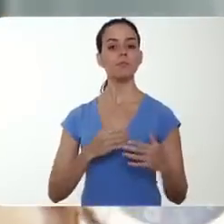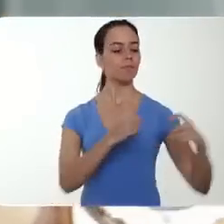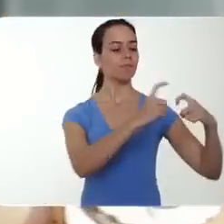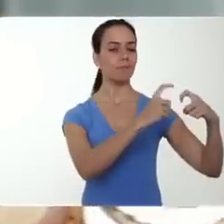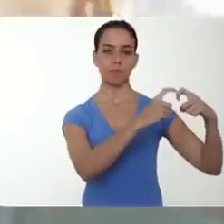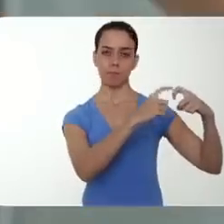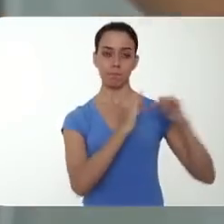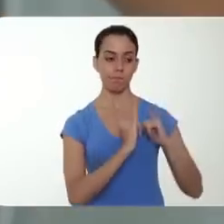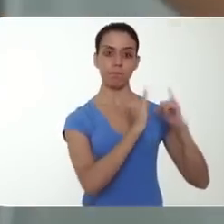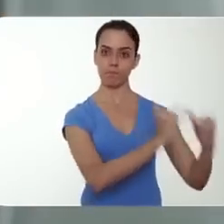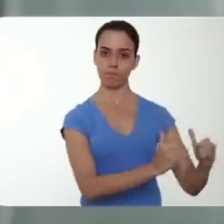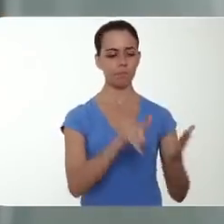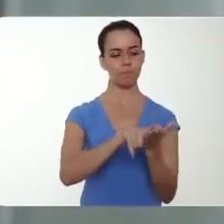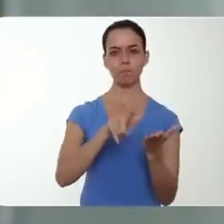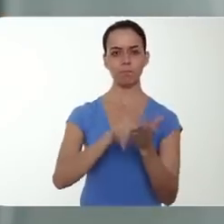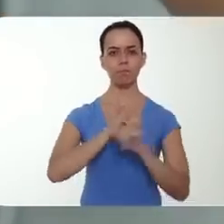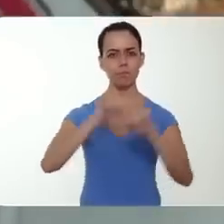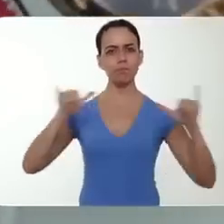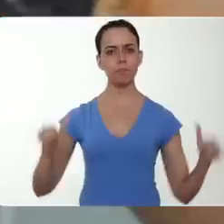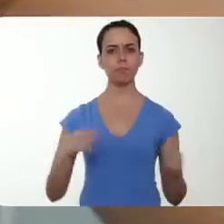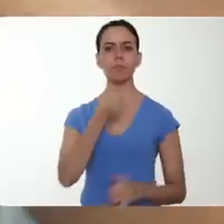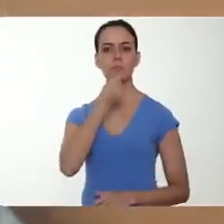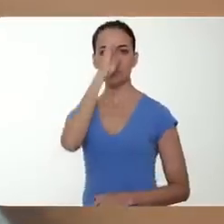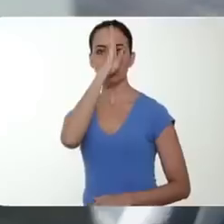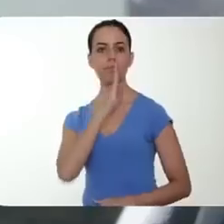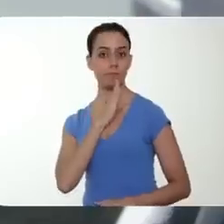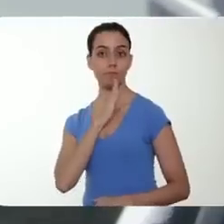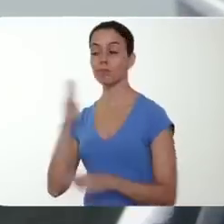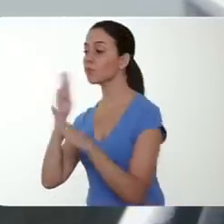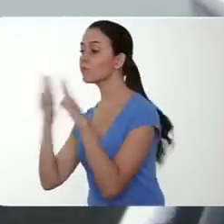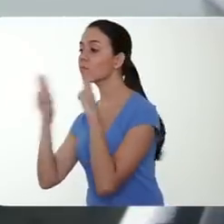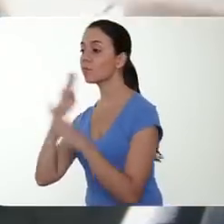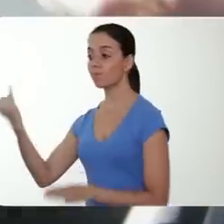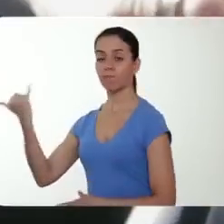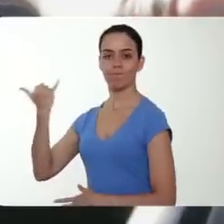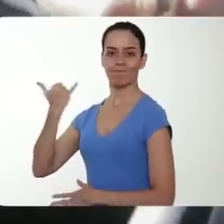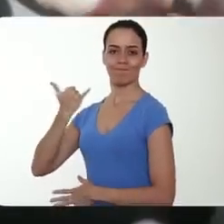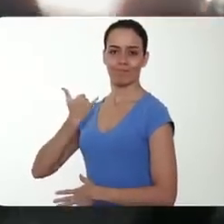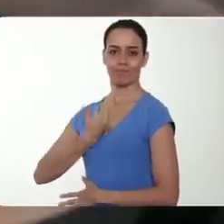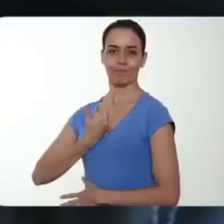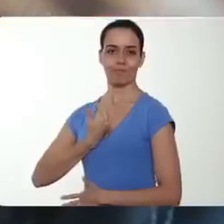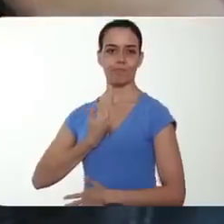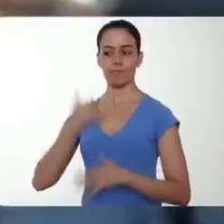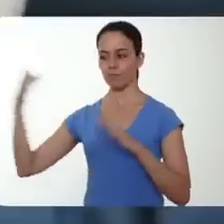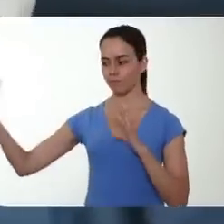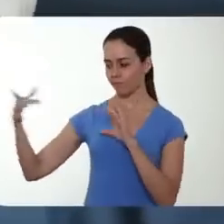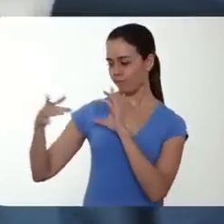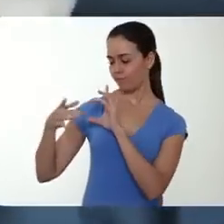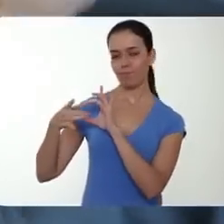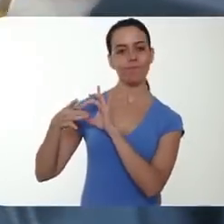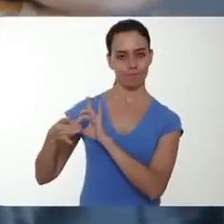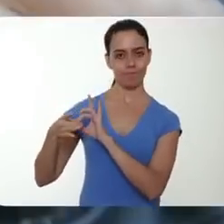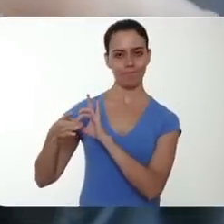levar informação para o médico, seja através de material promocional, através das amostras e através das informações que o marketing transmite para a gente. Com certeza, essa integração